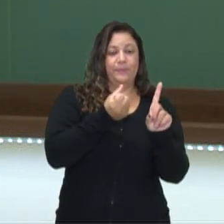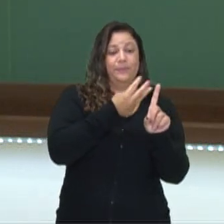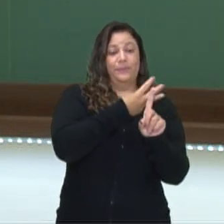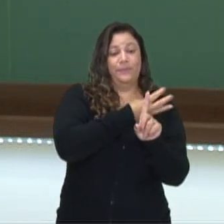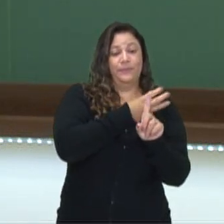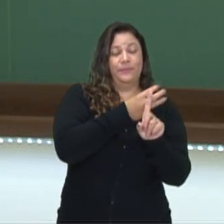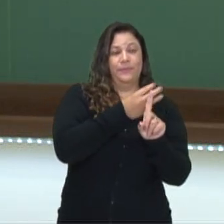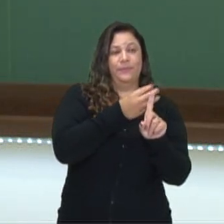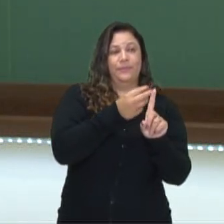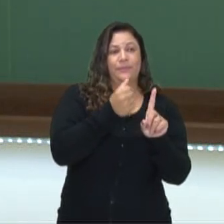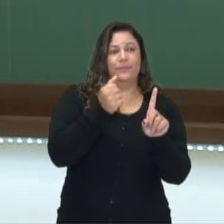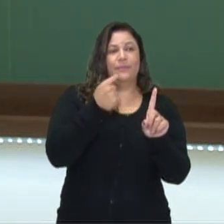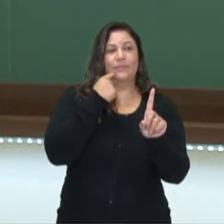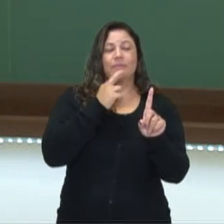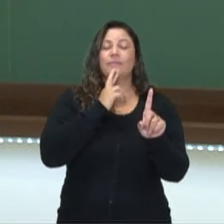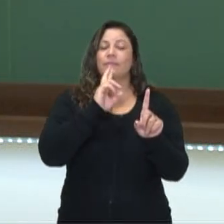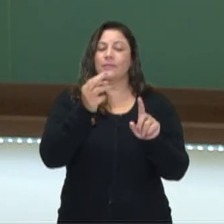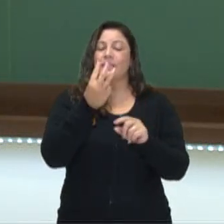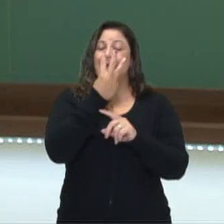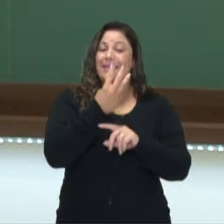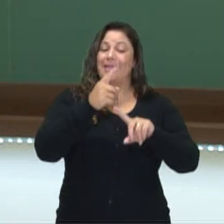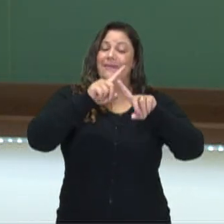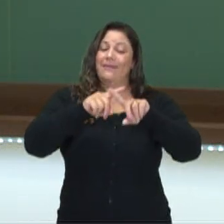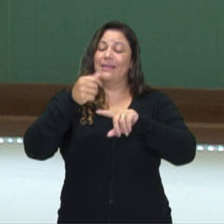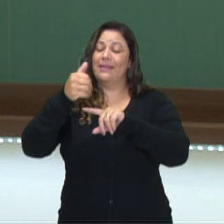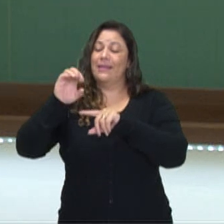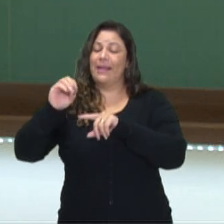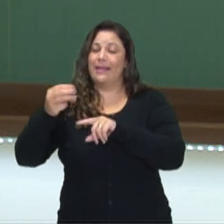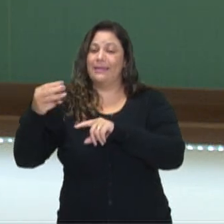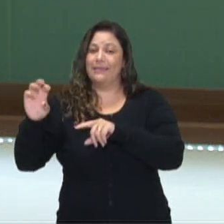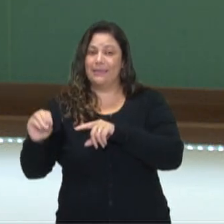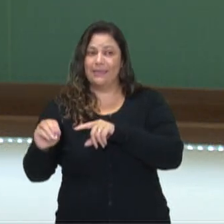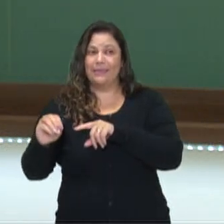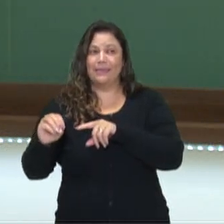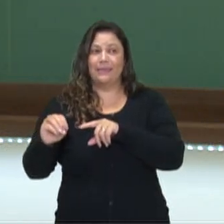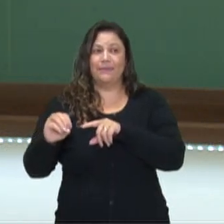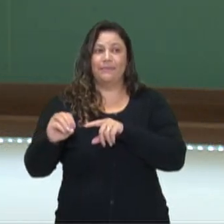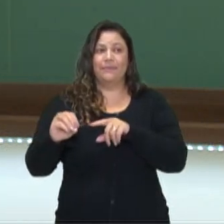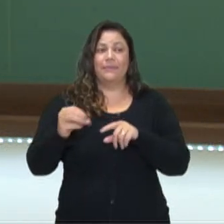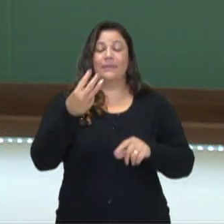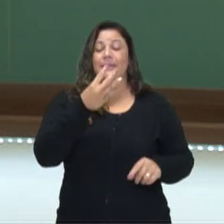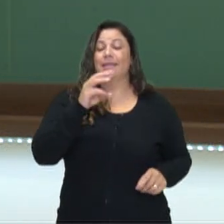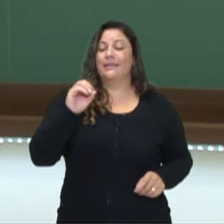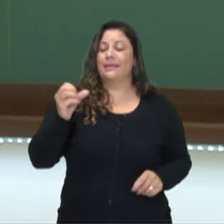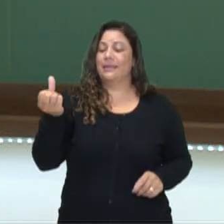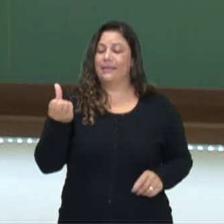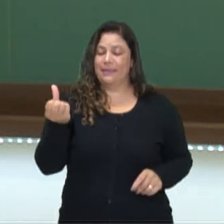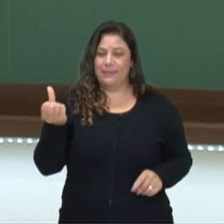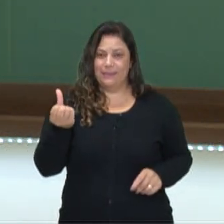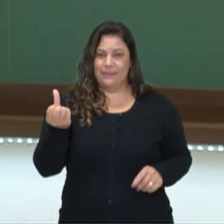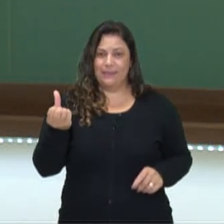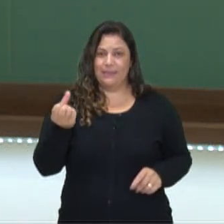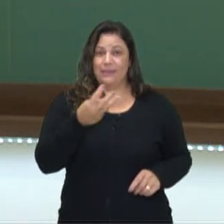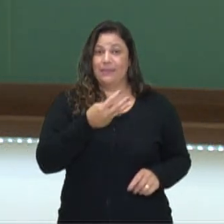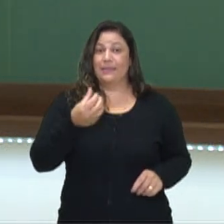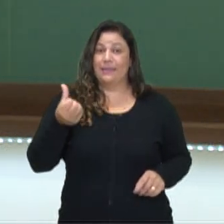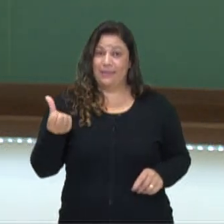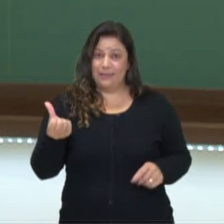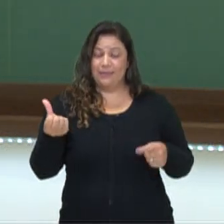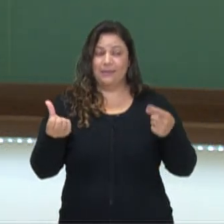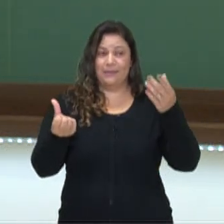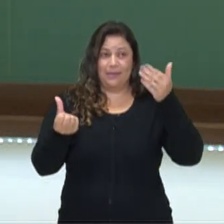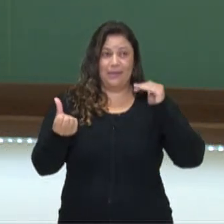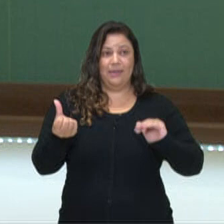30. Então, 3 vezes 10, 30. 3 vezes 2, 6. 30 com mais 6, 36. Se eu